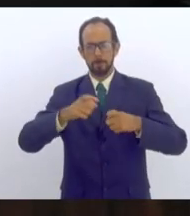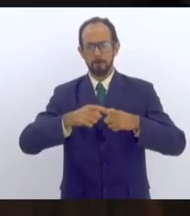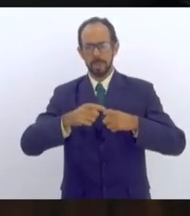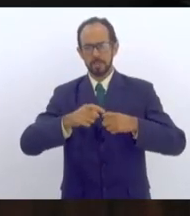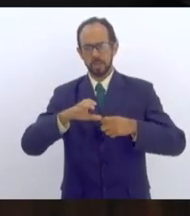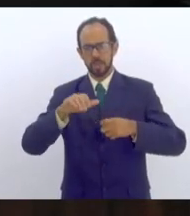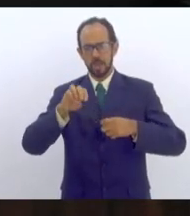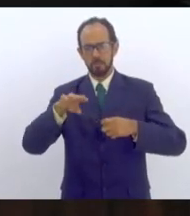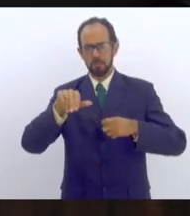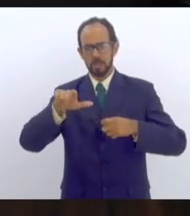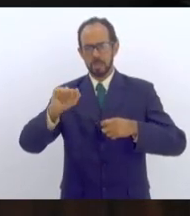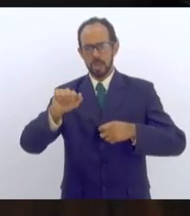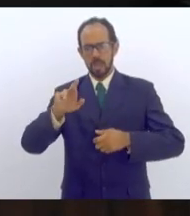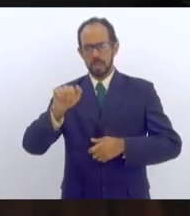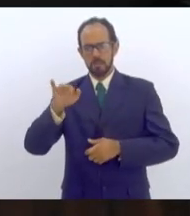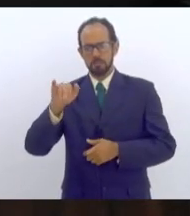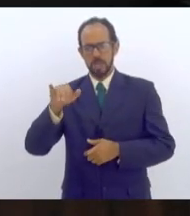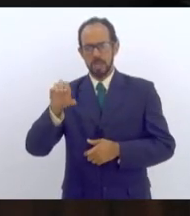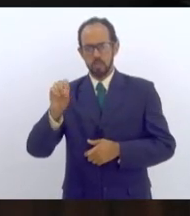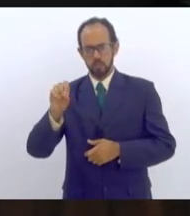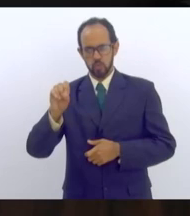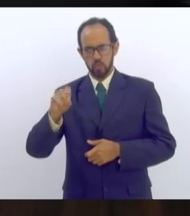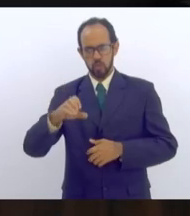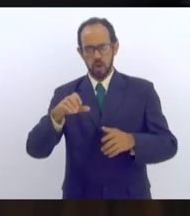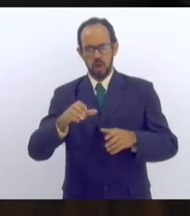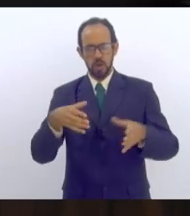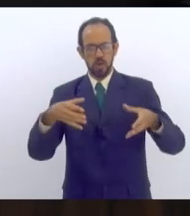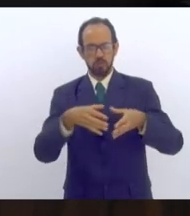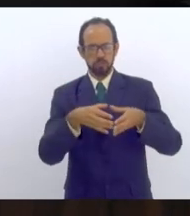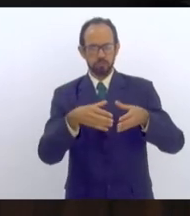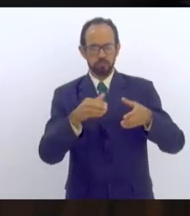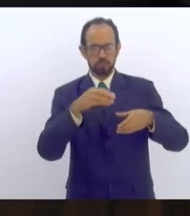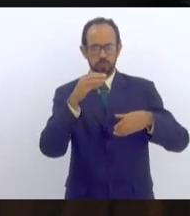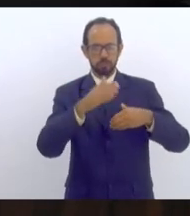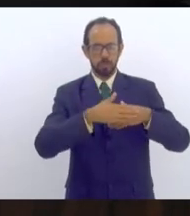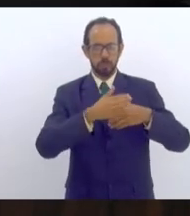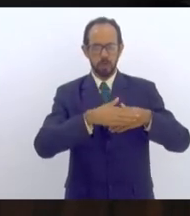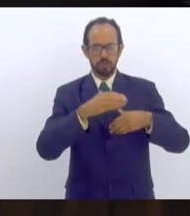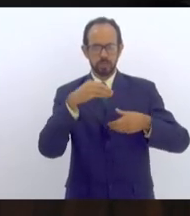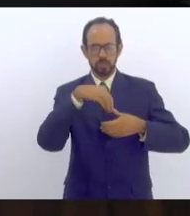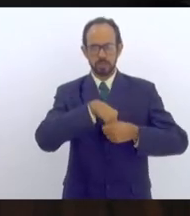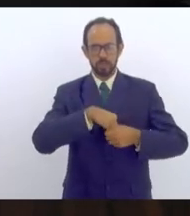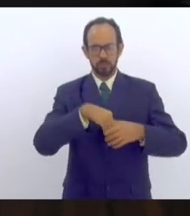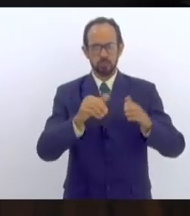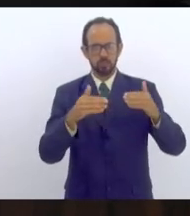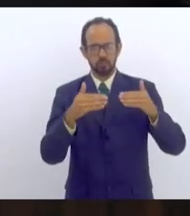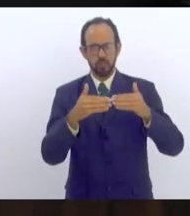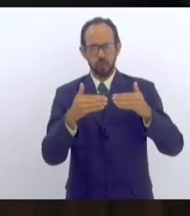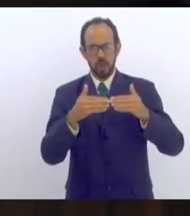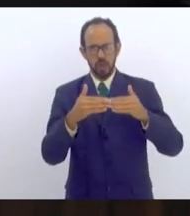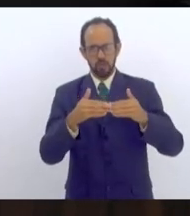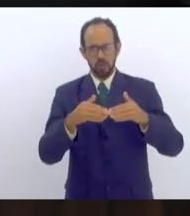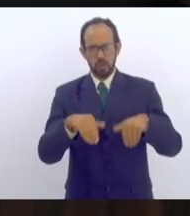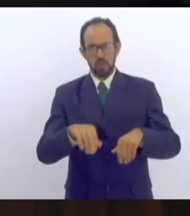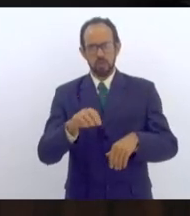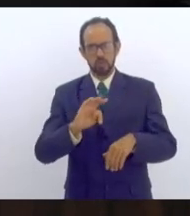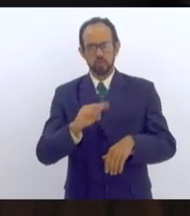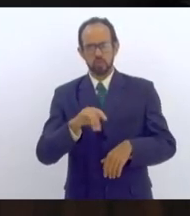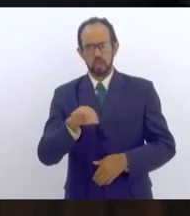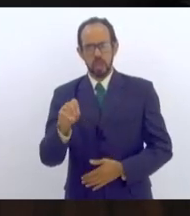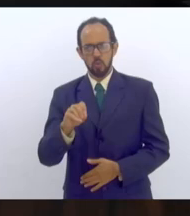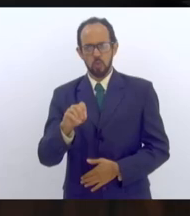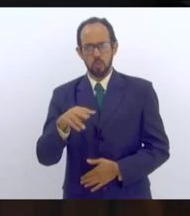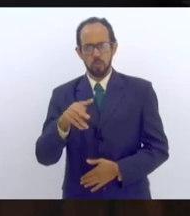Ribeiro da Silva. Parecer da Comissão de Normas Internas e Proposições Externas, favorável. Relator, deputado Tiago